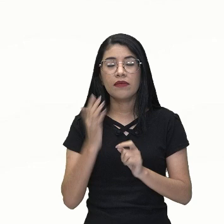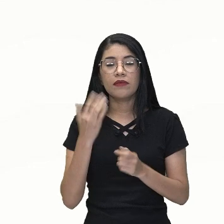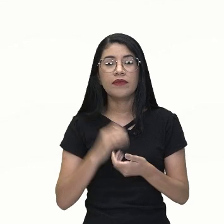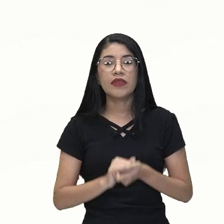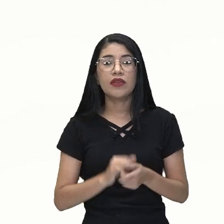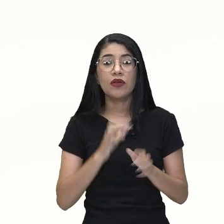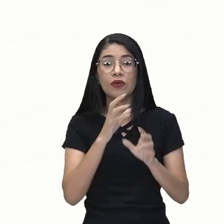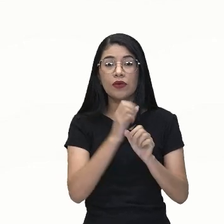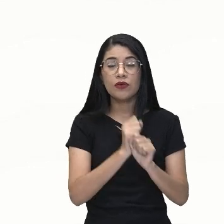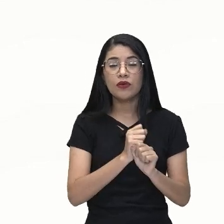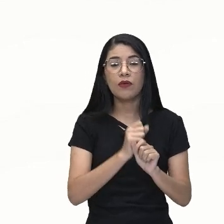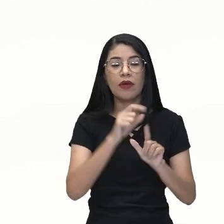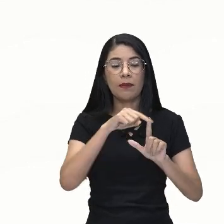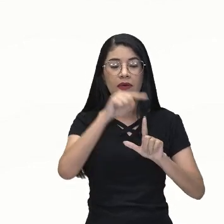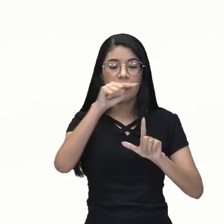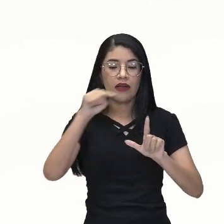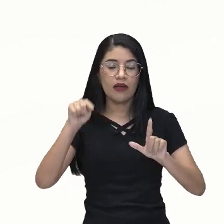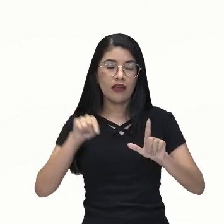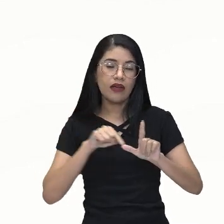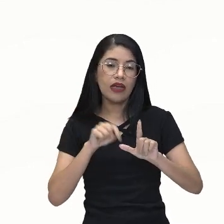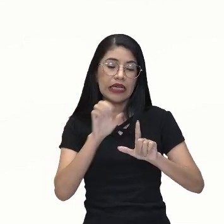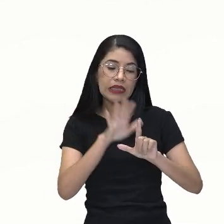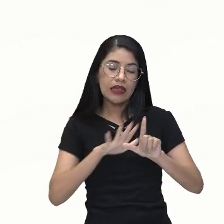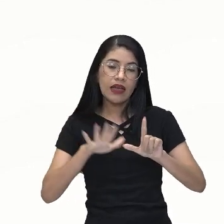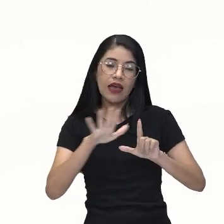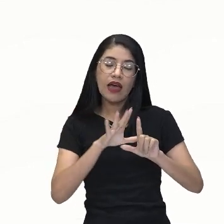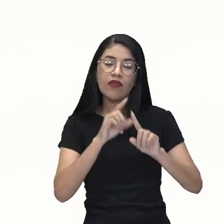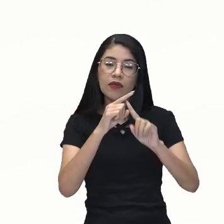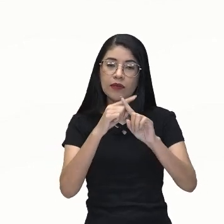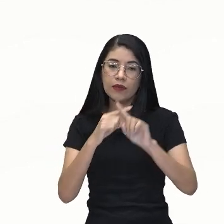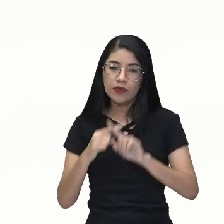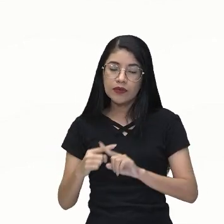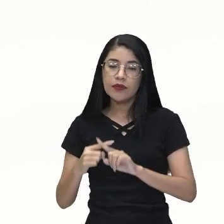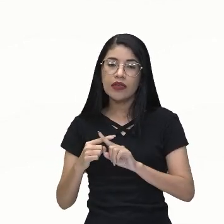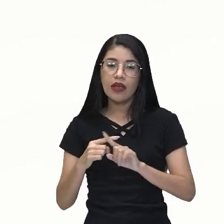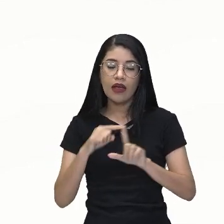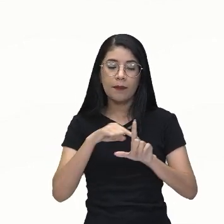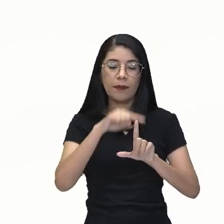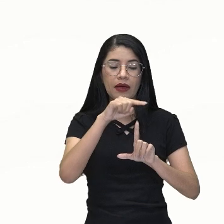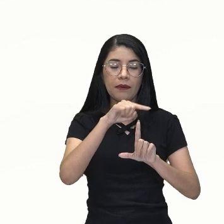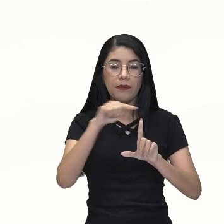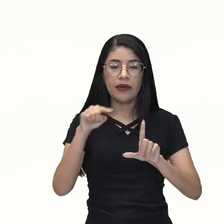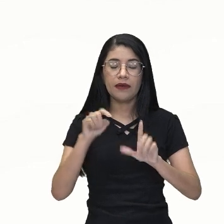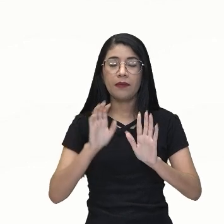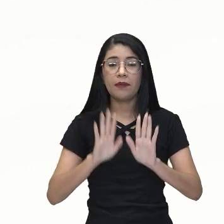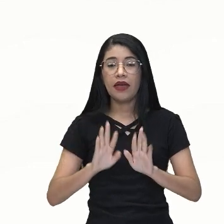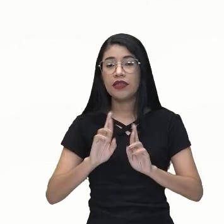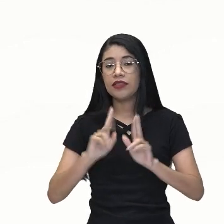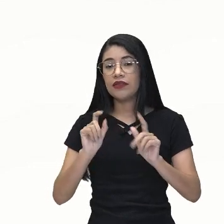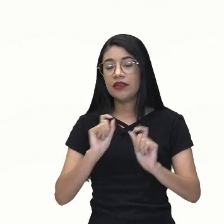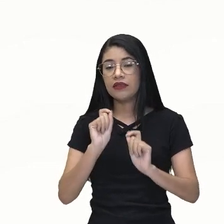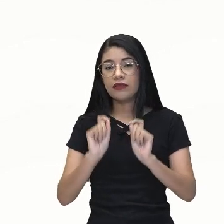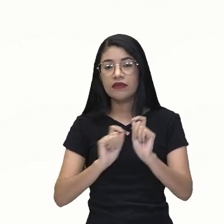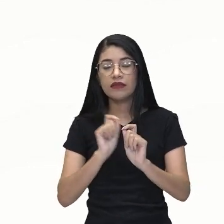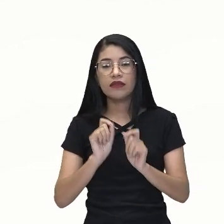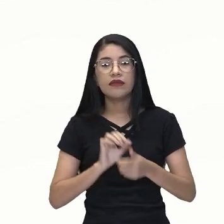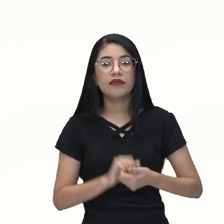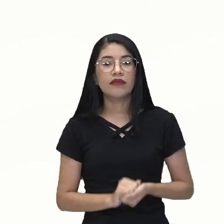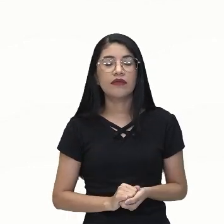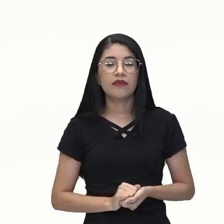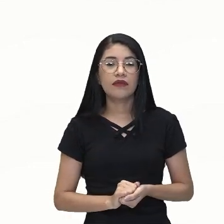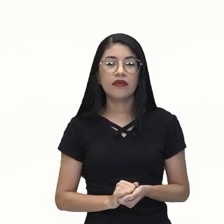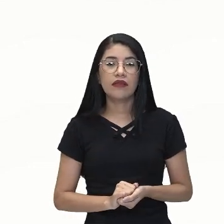os quatro lados e para a área você vai multiplicar os dois lados. A diferença aqui é a